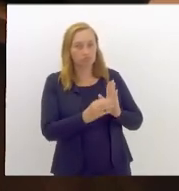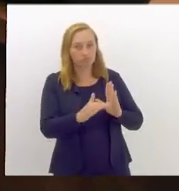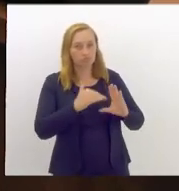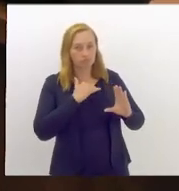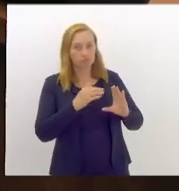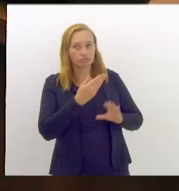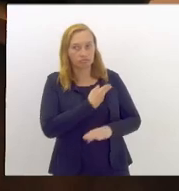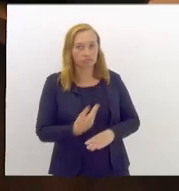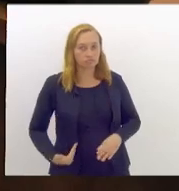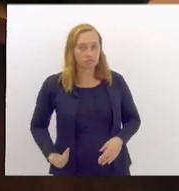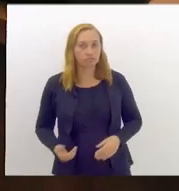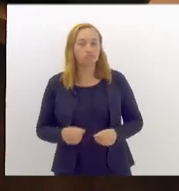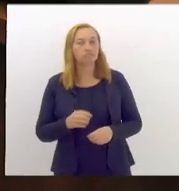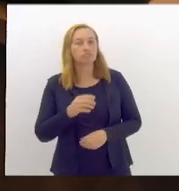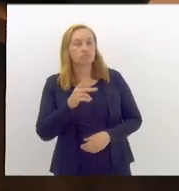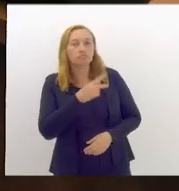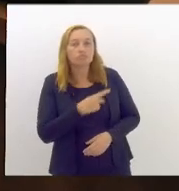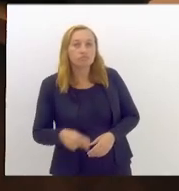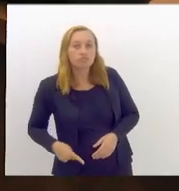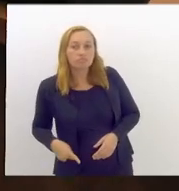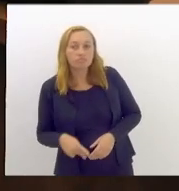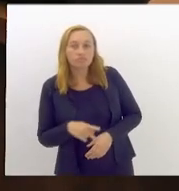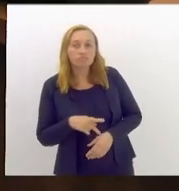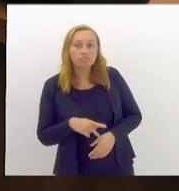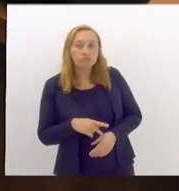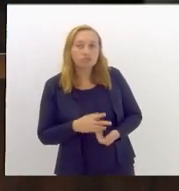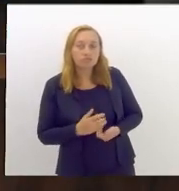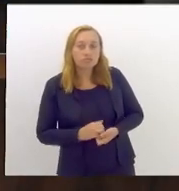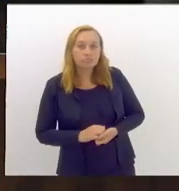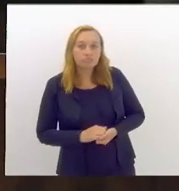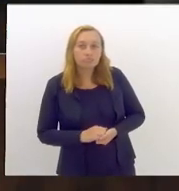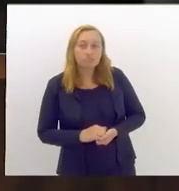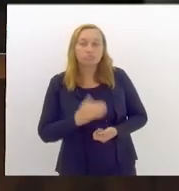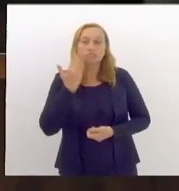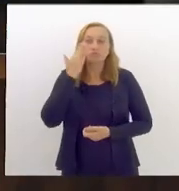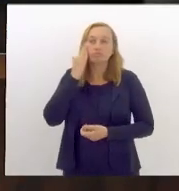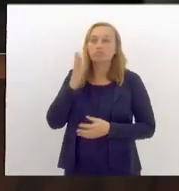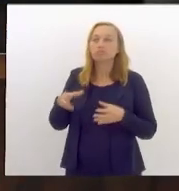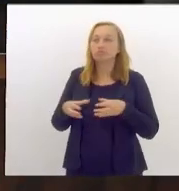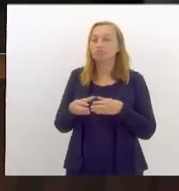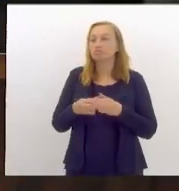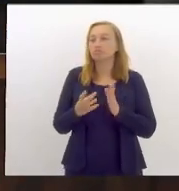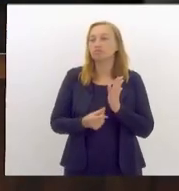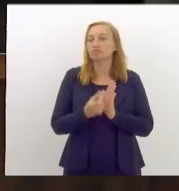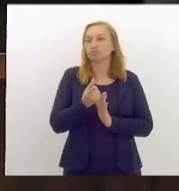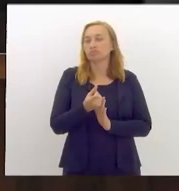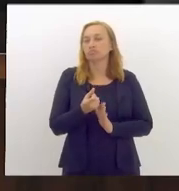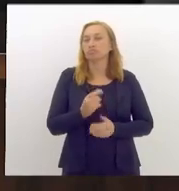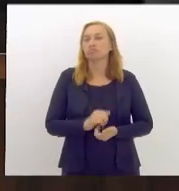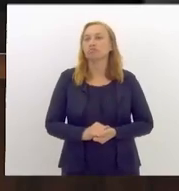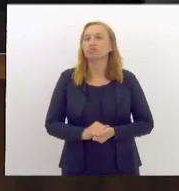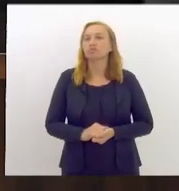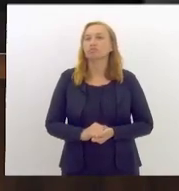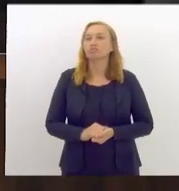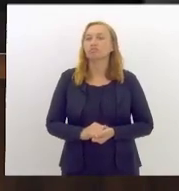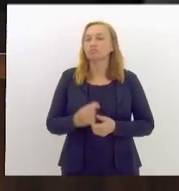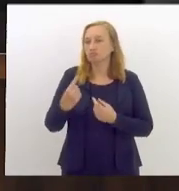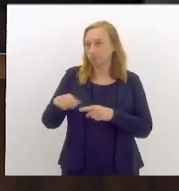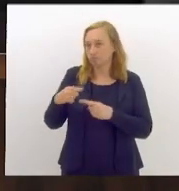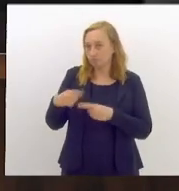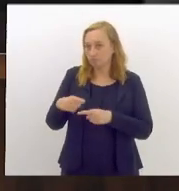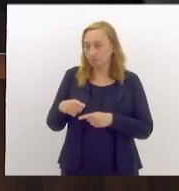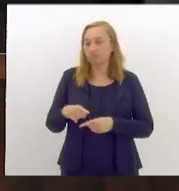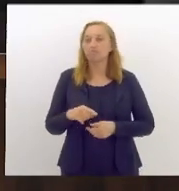governador em Presidente eu entendo que a comissão de orçamento tem que ser provocar